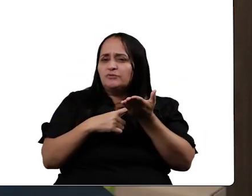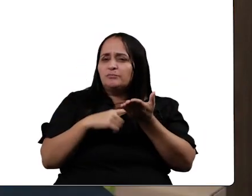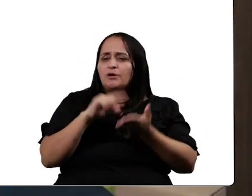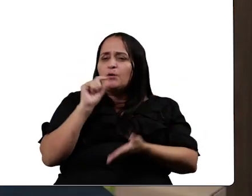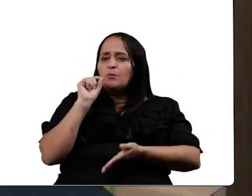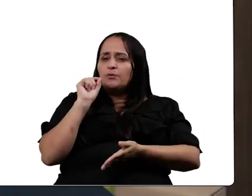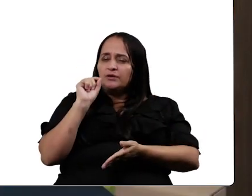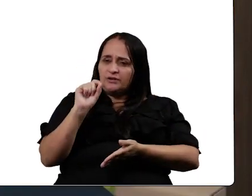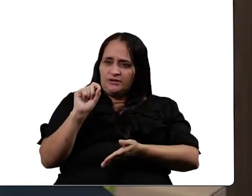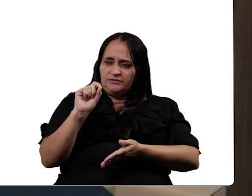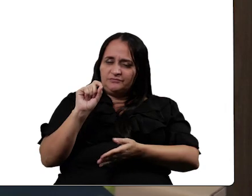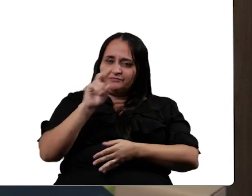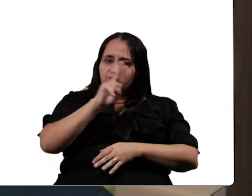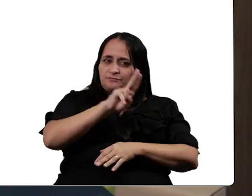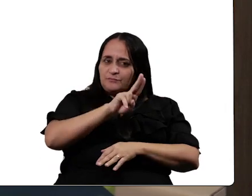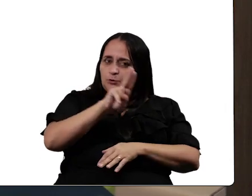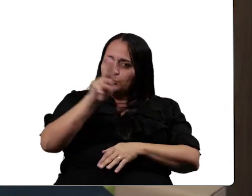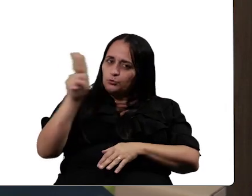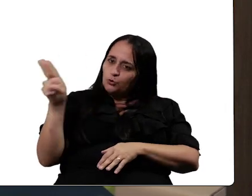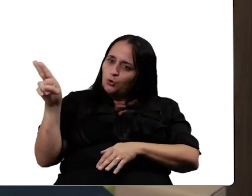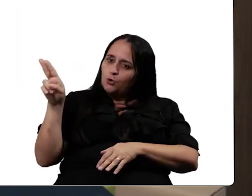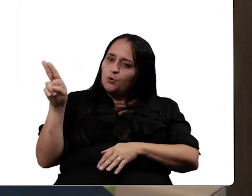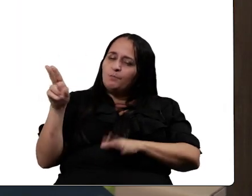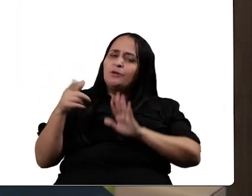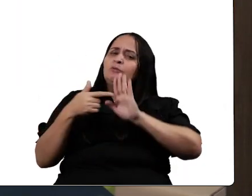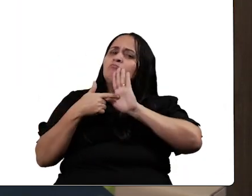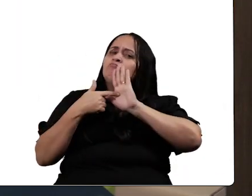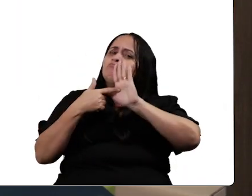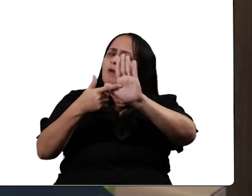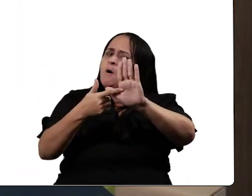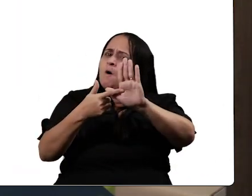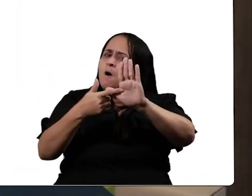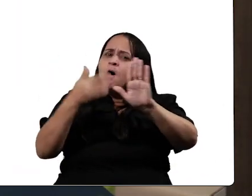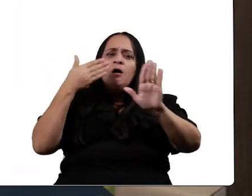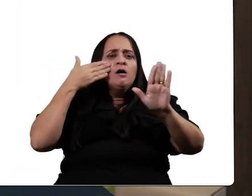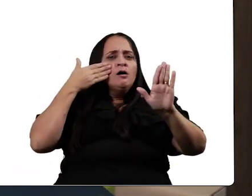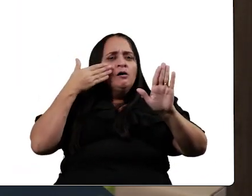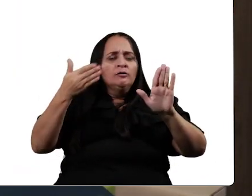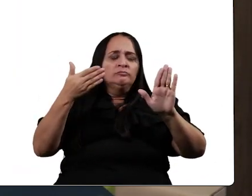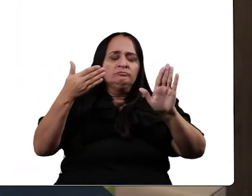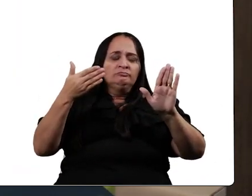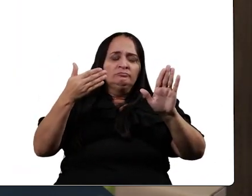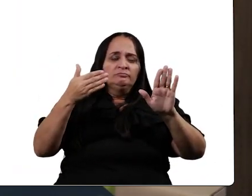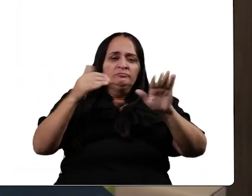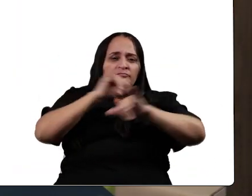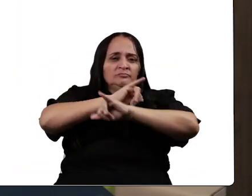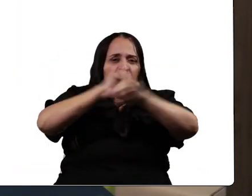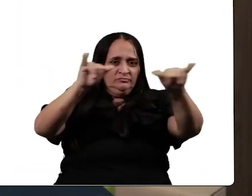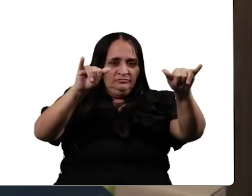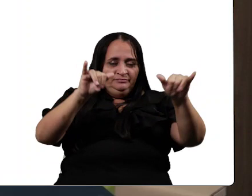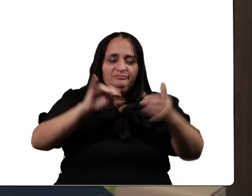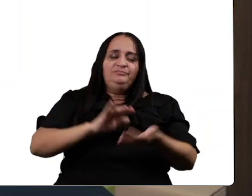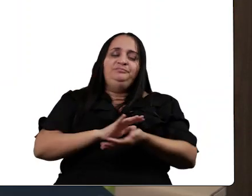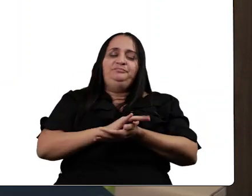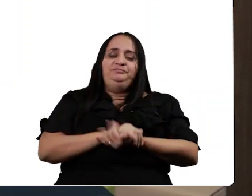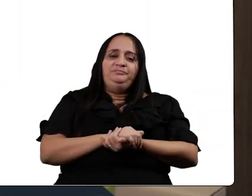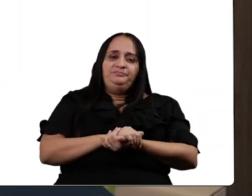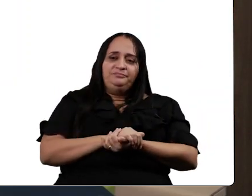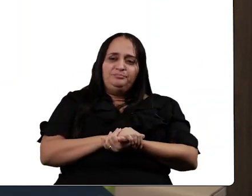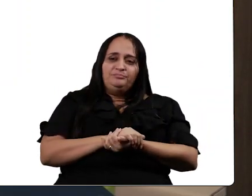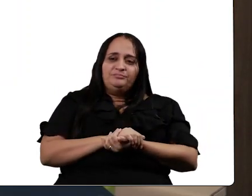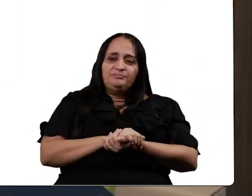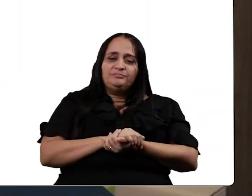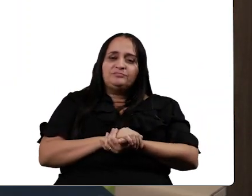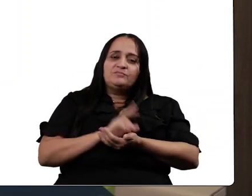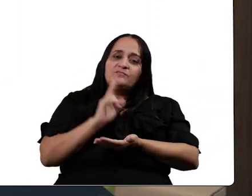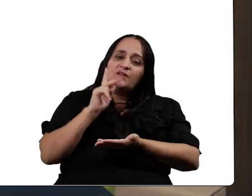campanha publicitária é o nome de toda a propaganda que é feita, né? Uma campanha publicitária. Vamos ver lá o que